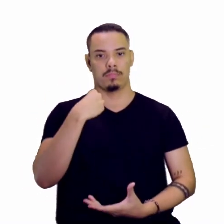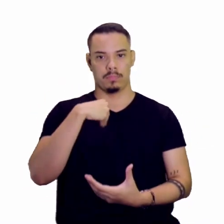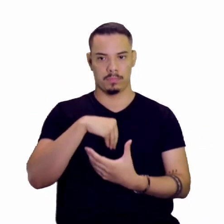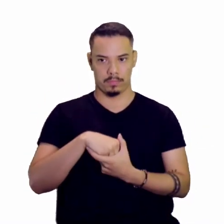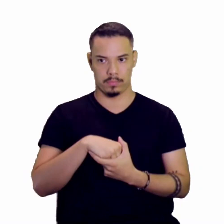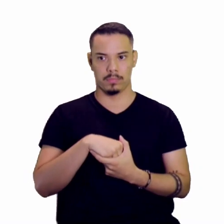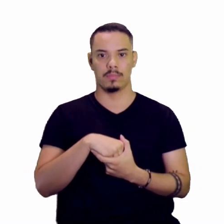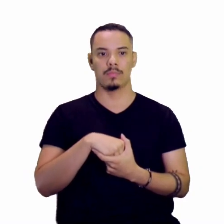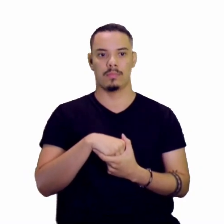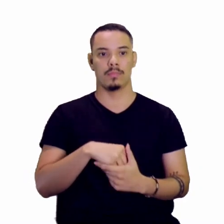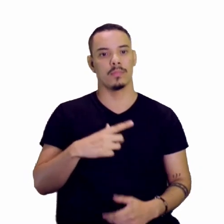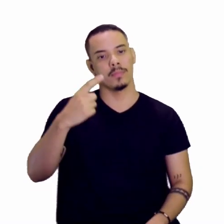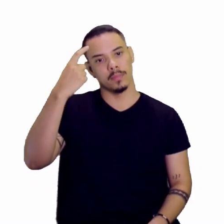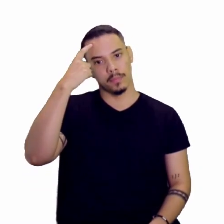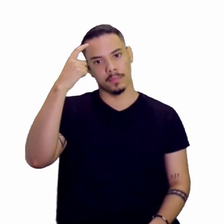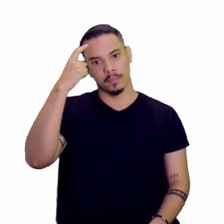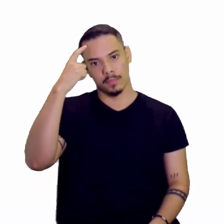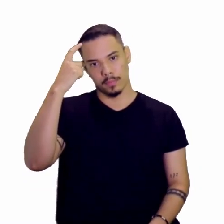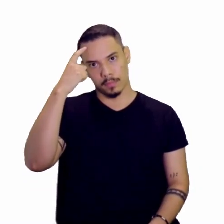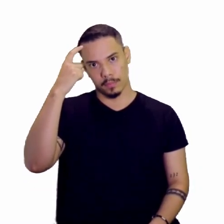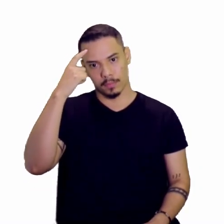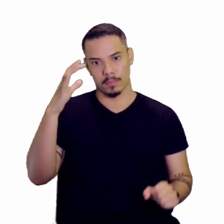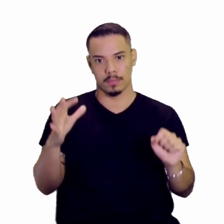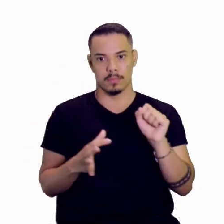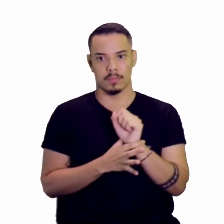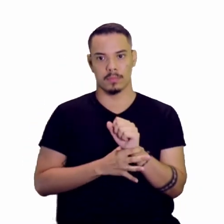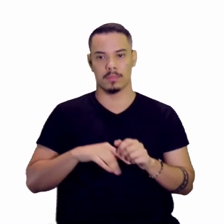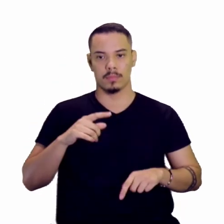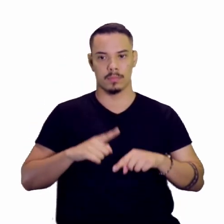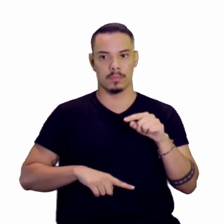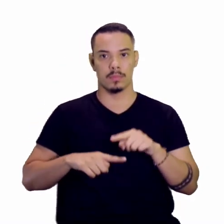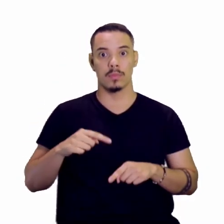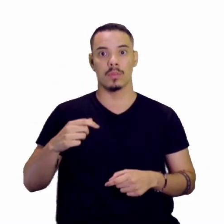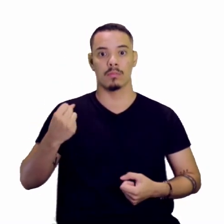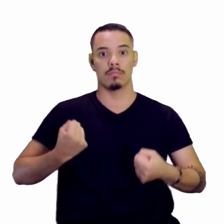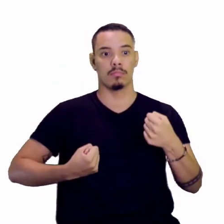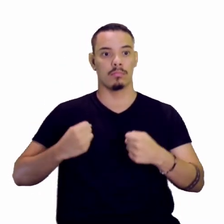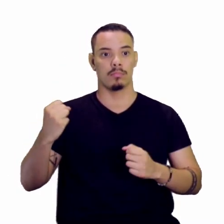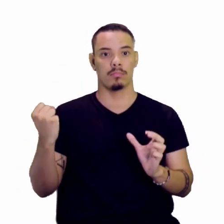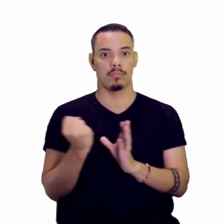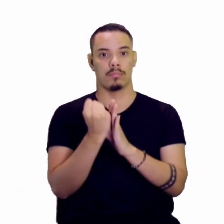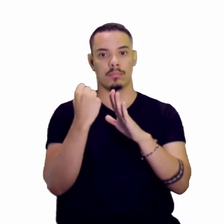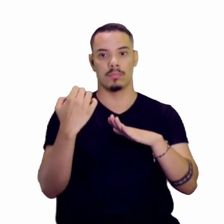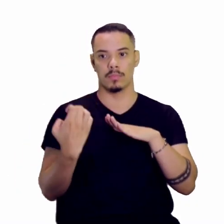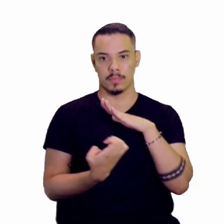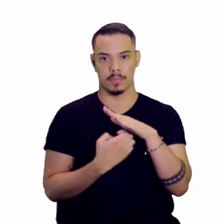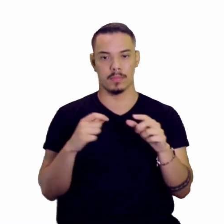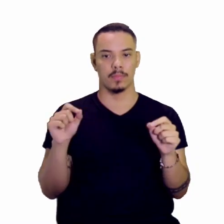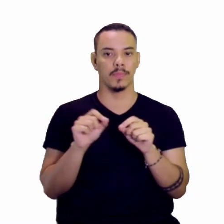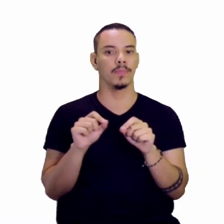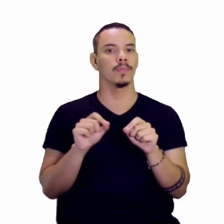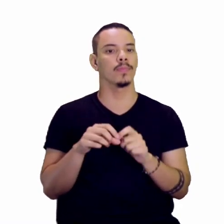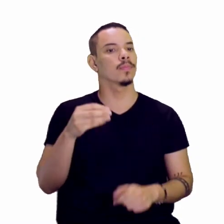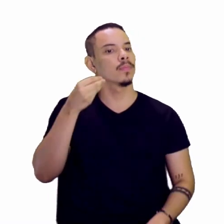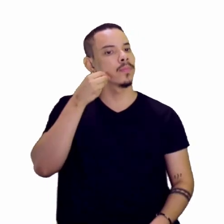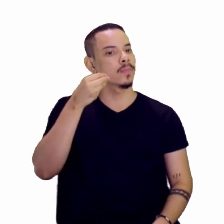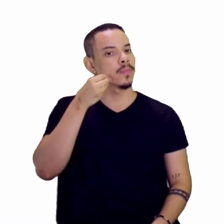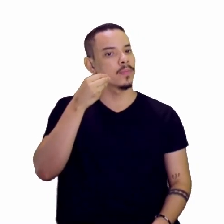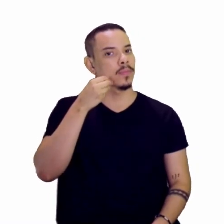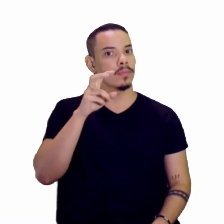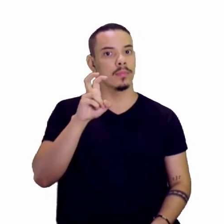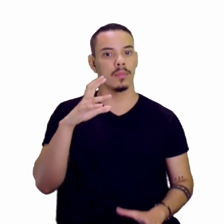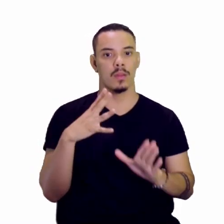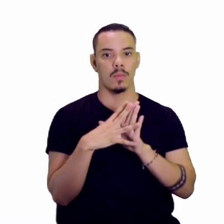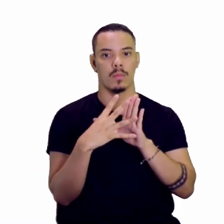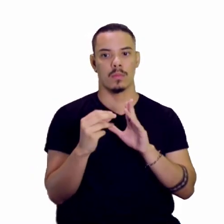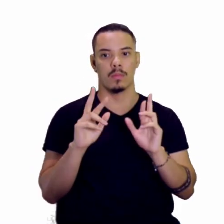internos. Pensando na segurança do seu produto, um fabricante de automóveis realizou testes em 5 modelos